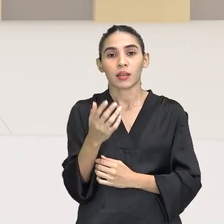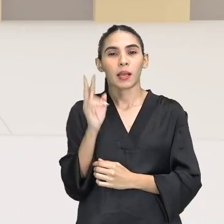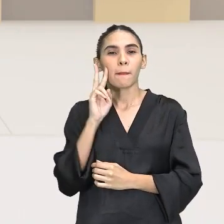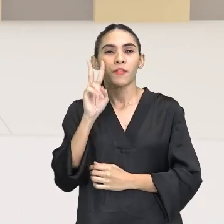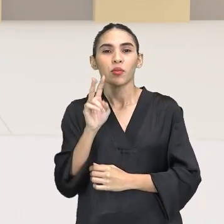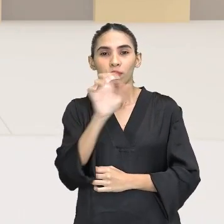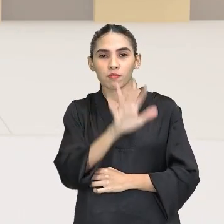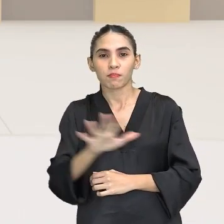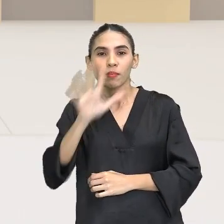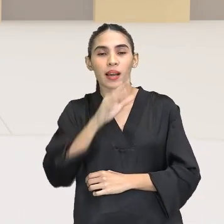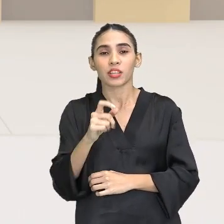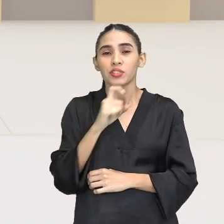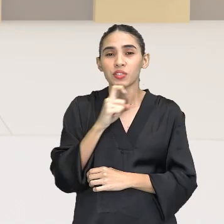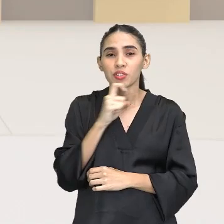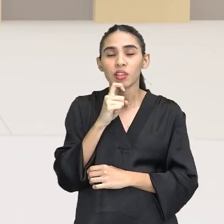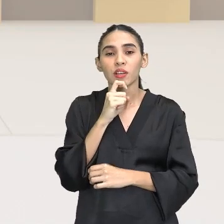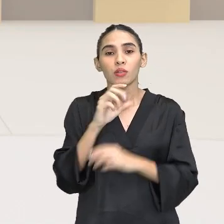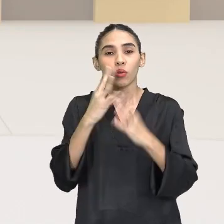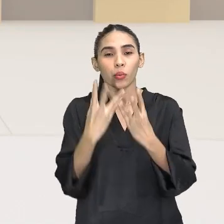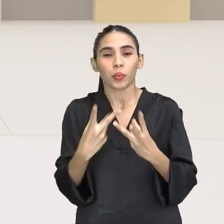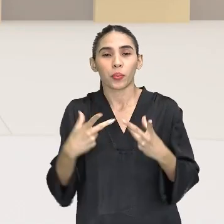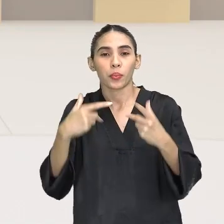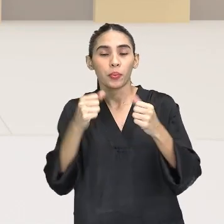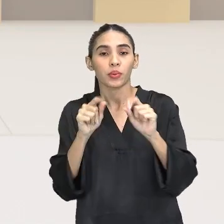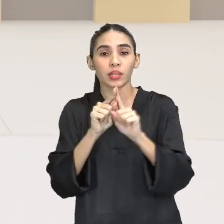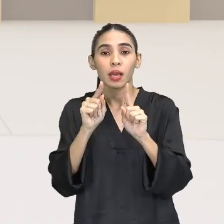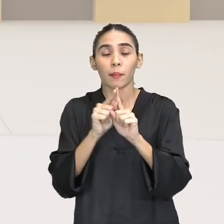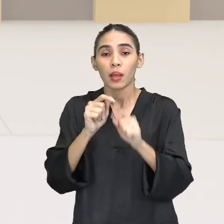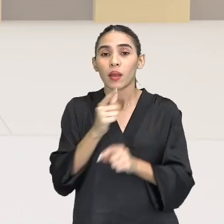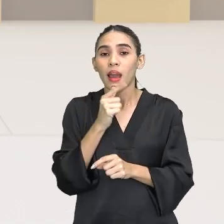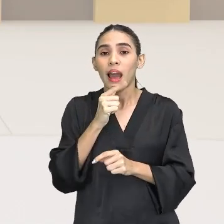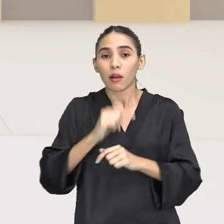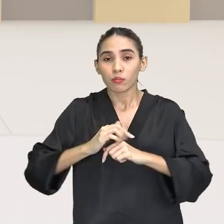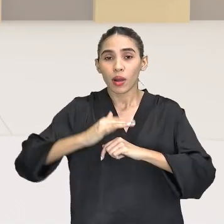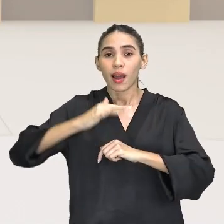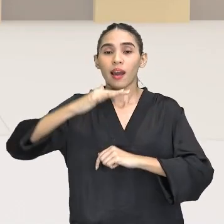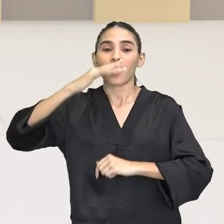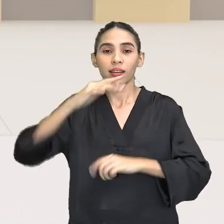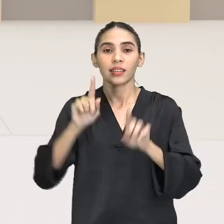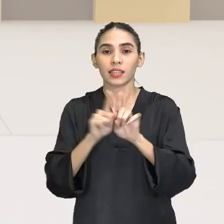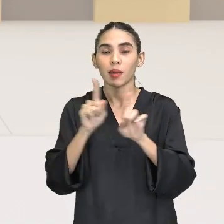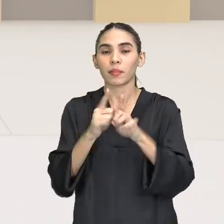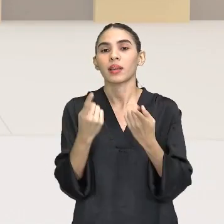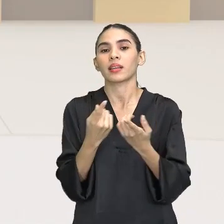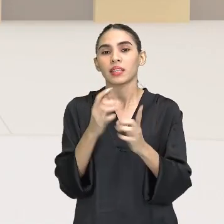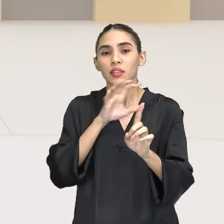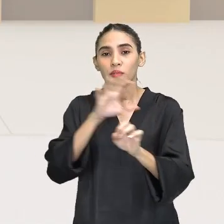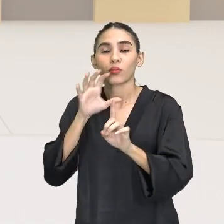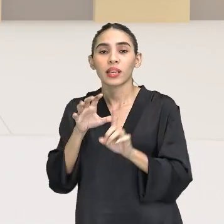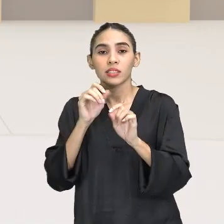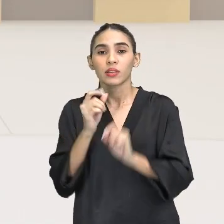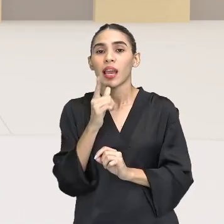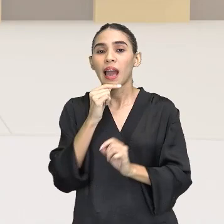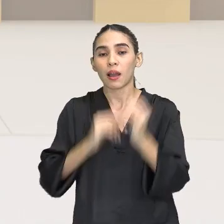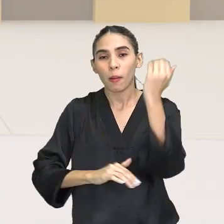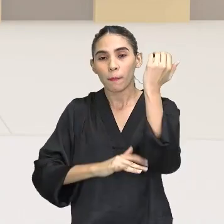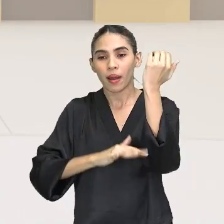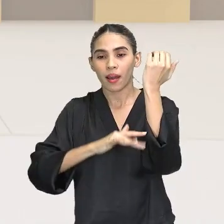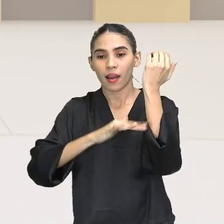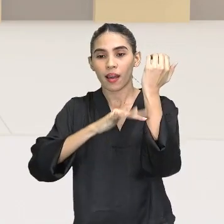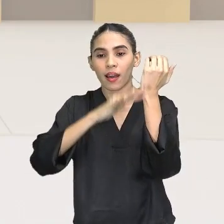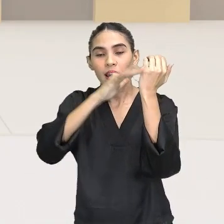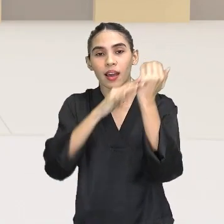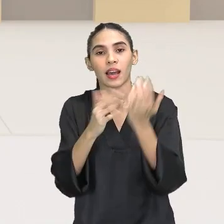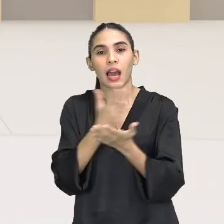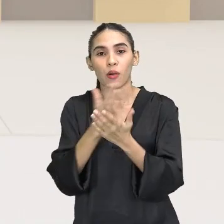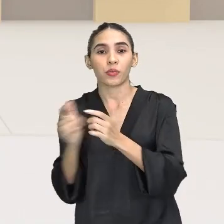pode levar ao degelo, vai levar a um aumento do nível do mar, por exemplo, e contribui também para as enchentes, as alagações em alguns